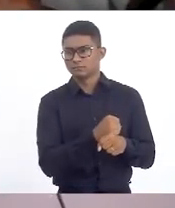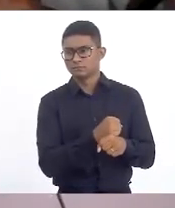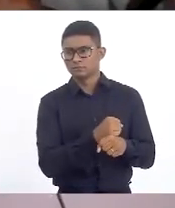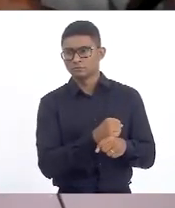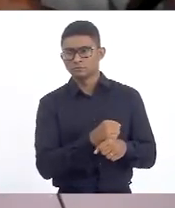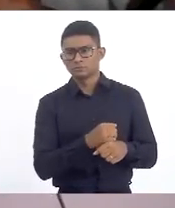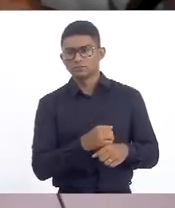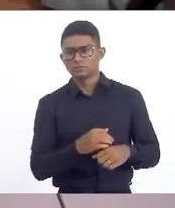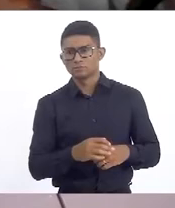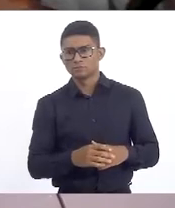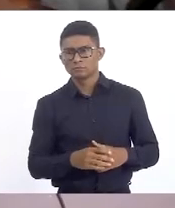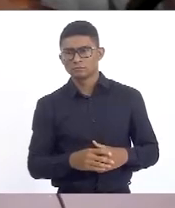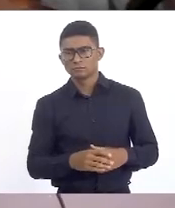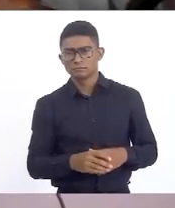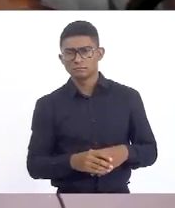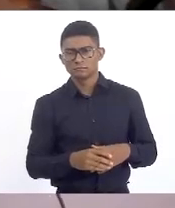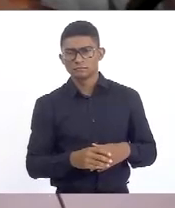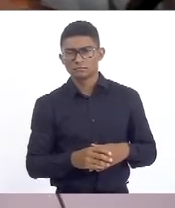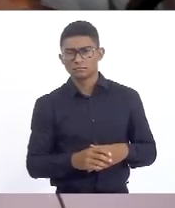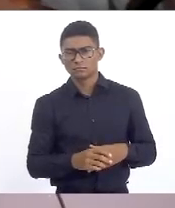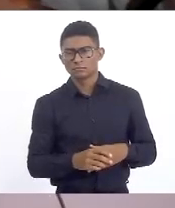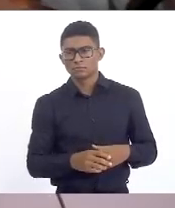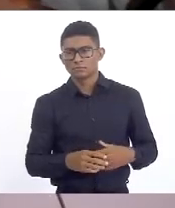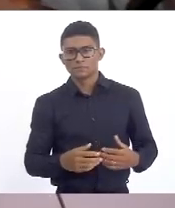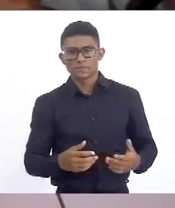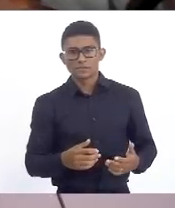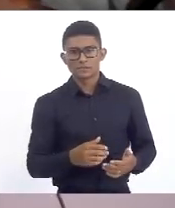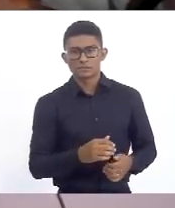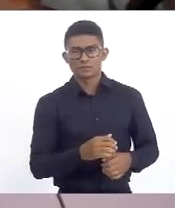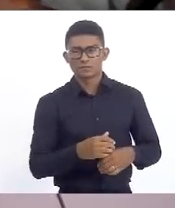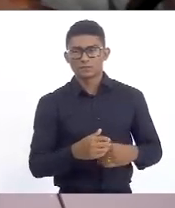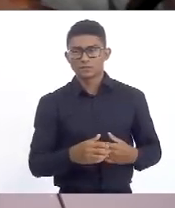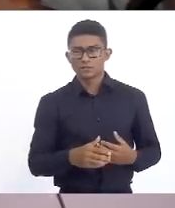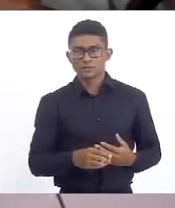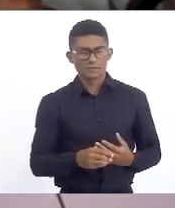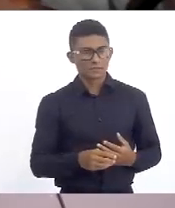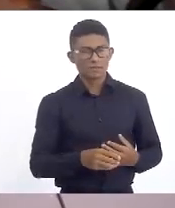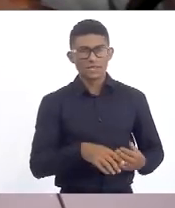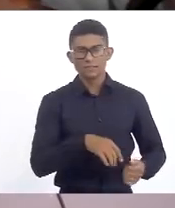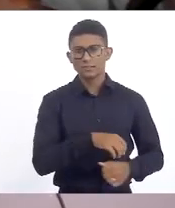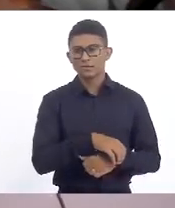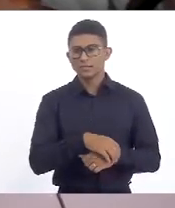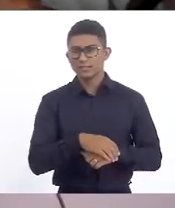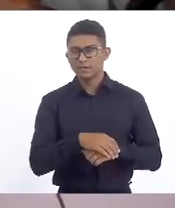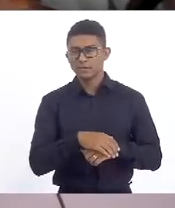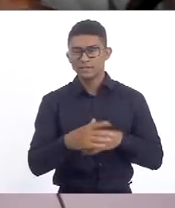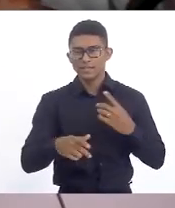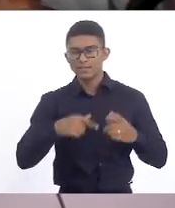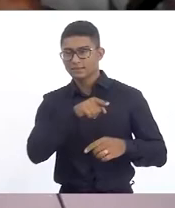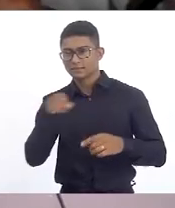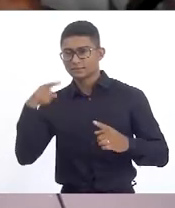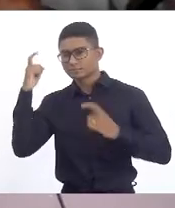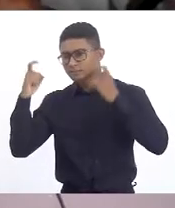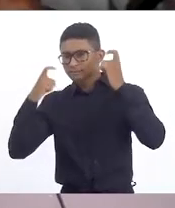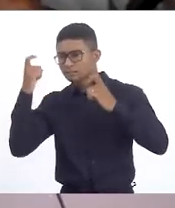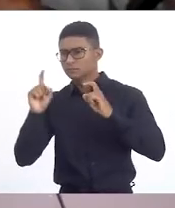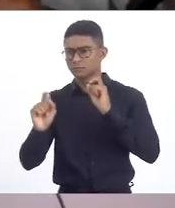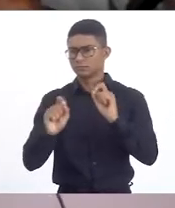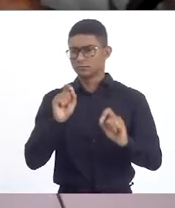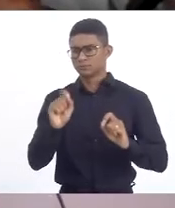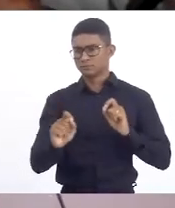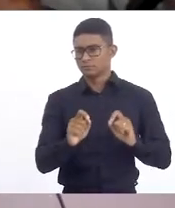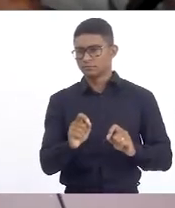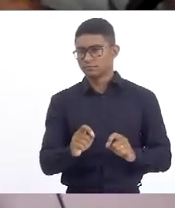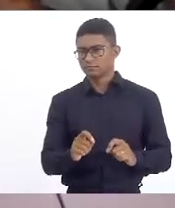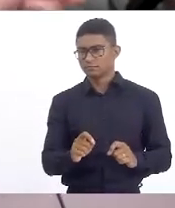Guandu. O professor Adalto trouxe brilhantemente aqui as preocupações dele. Preocupações essas que deveriam